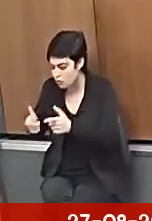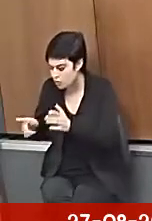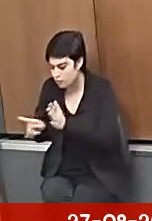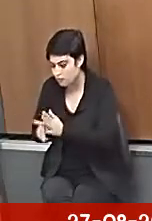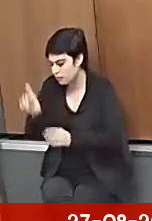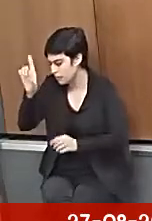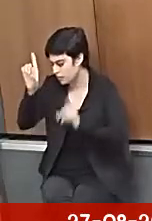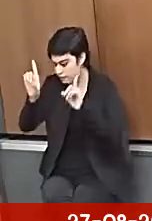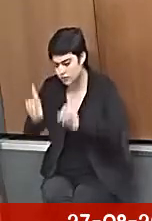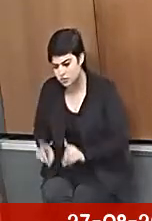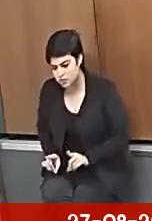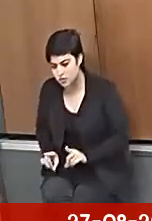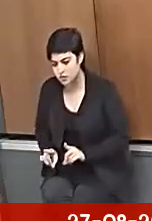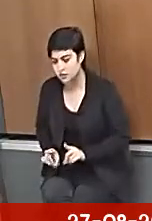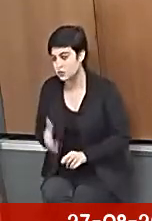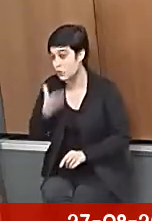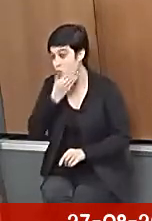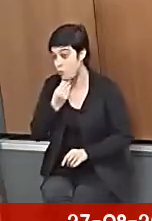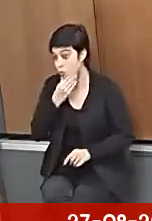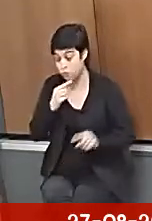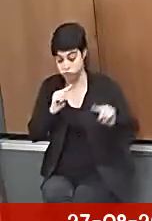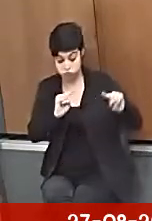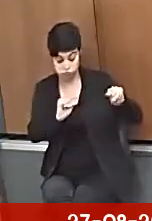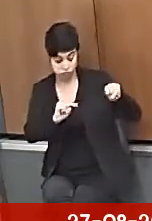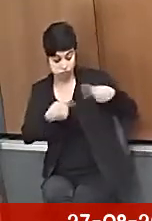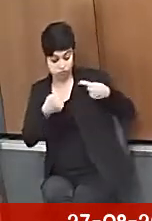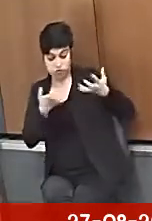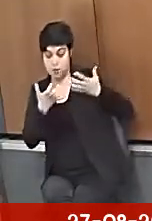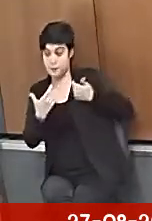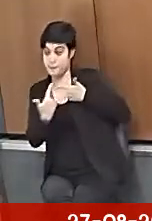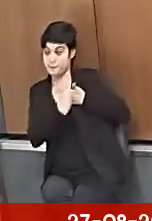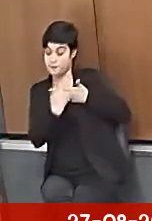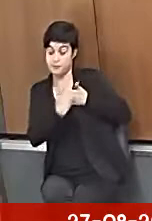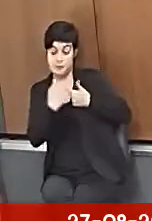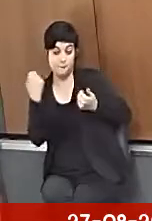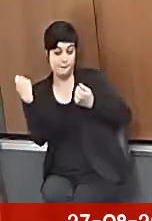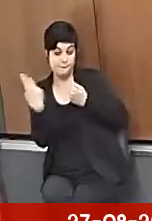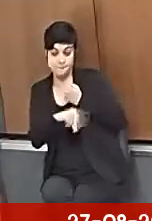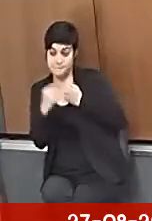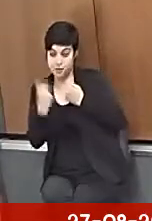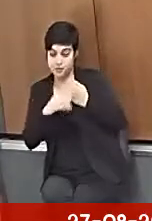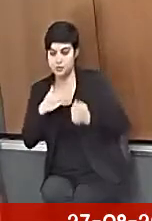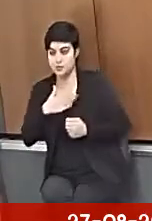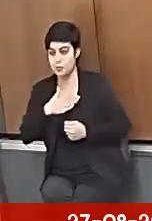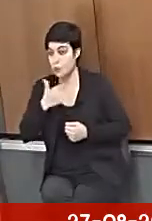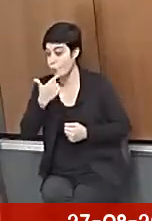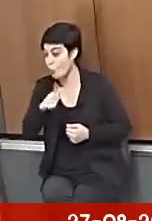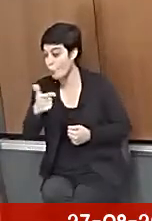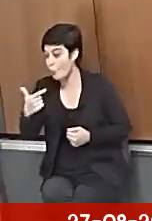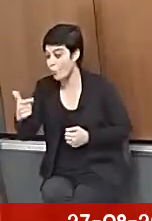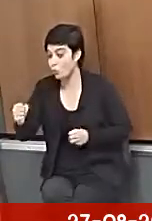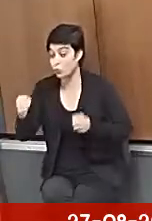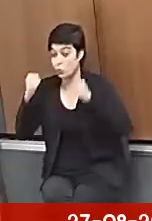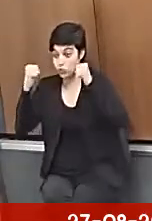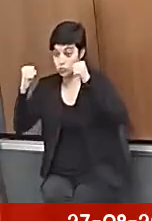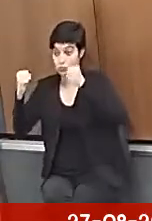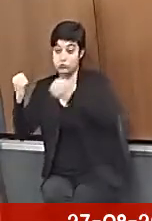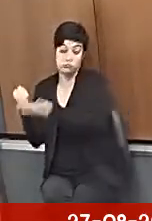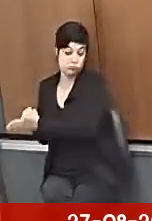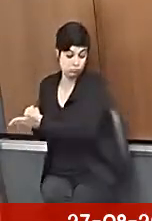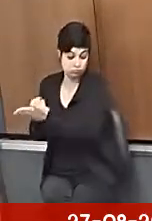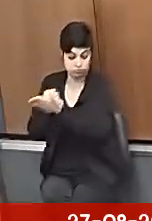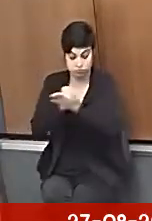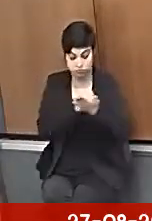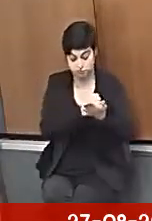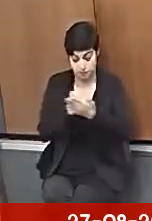pessoa com deficiência o cara veio pra cima de mim queria me agredir outros os outros torcedores que compraram a briga no meu lugar e começar